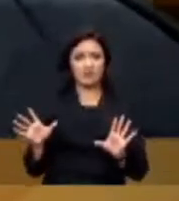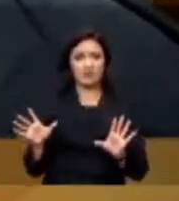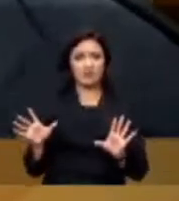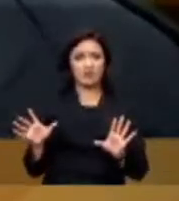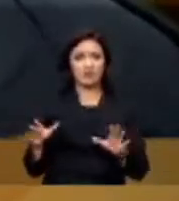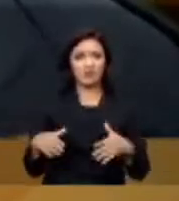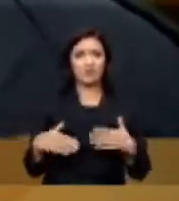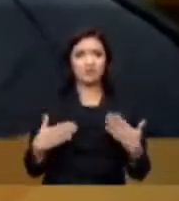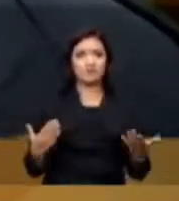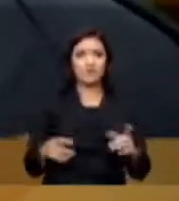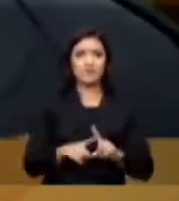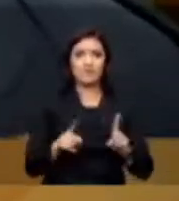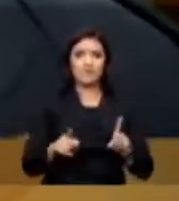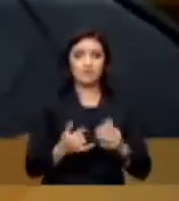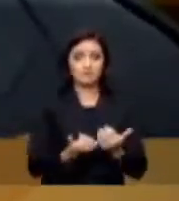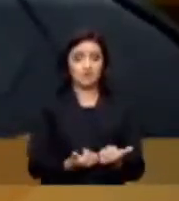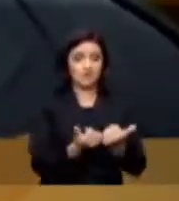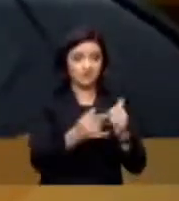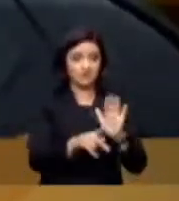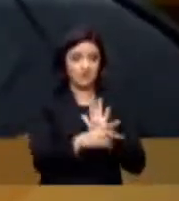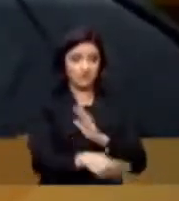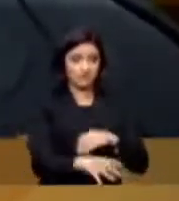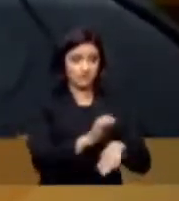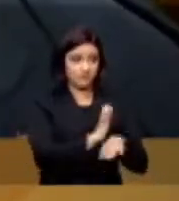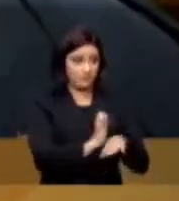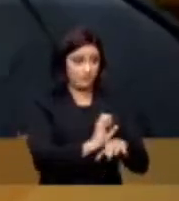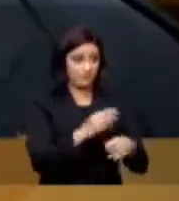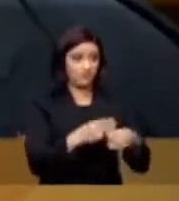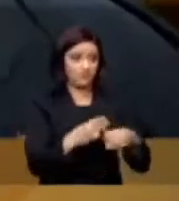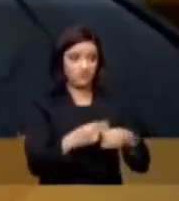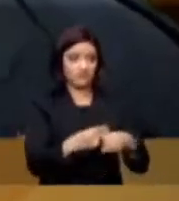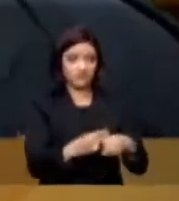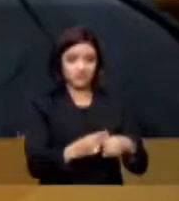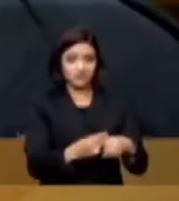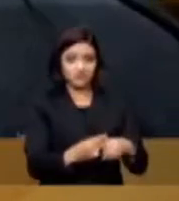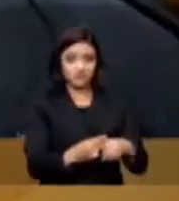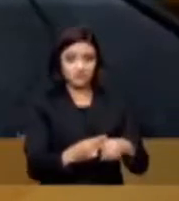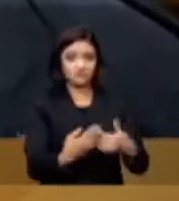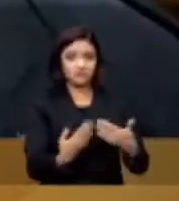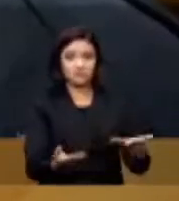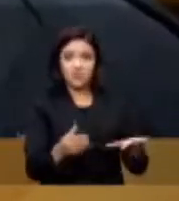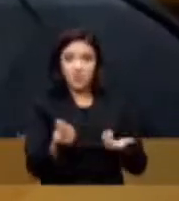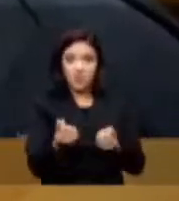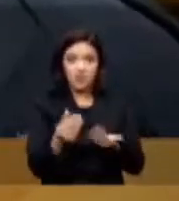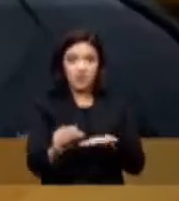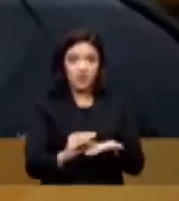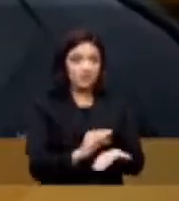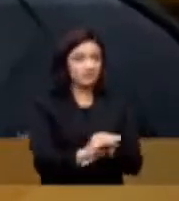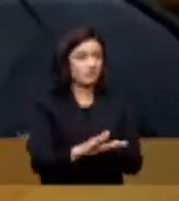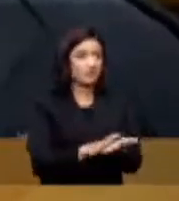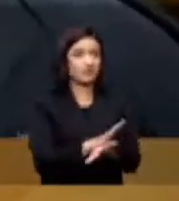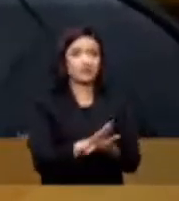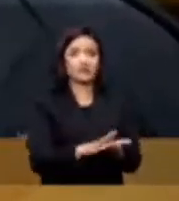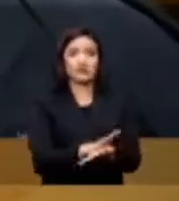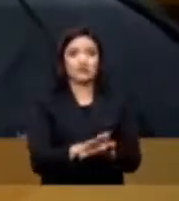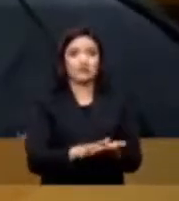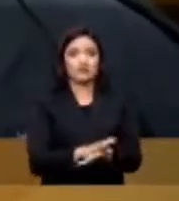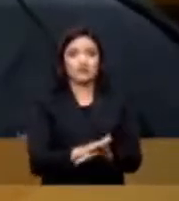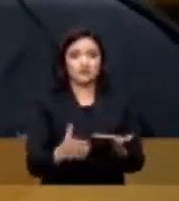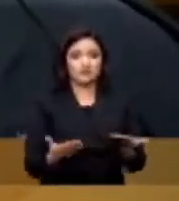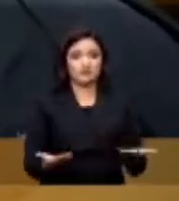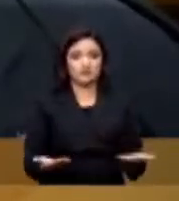é titular deste patrimônio público de uso comum, de qualquer renda auferível por